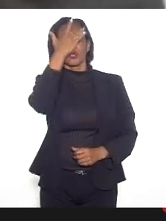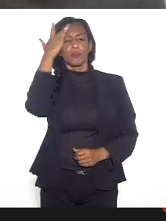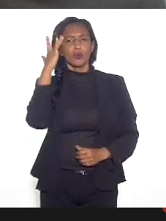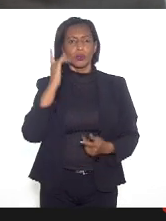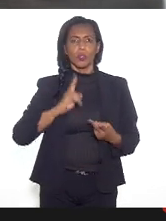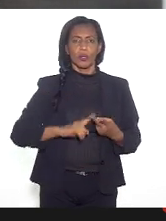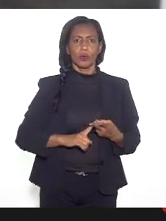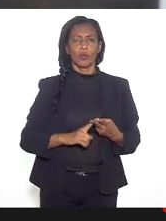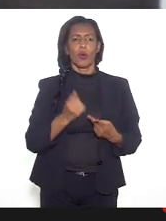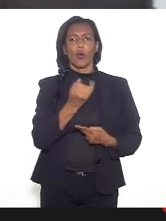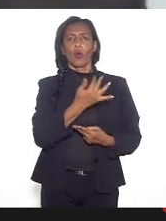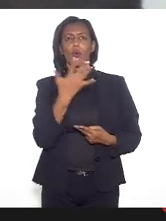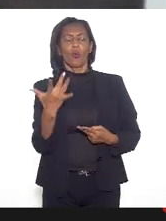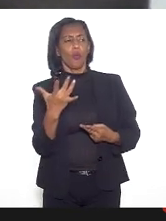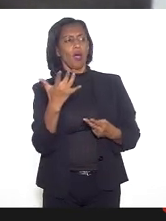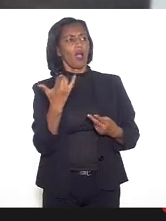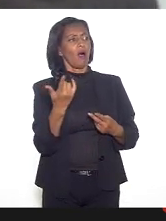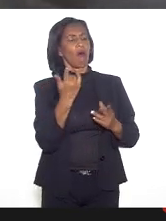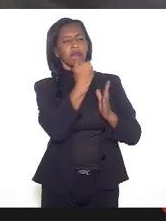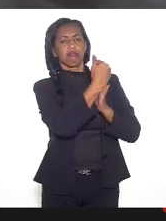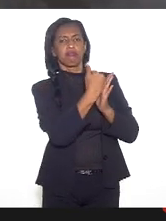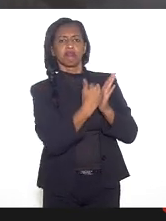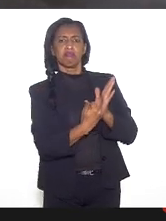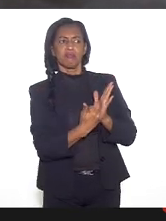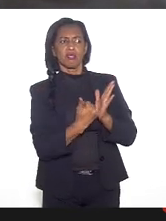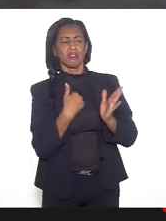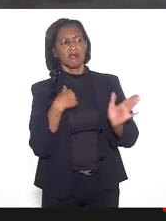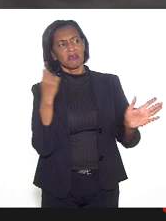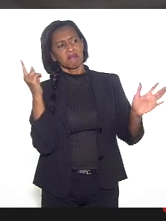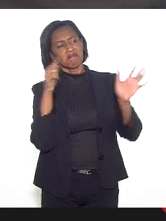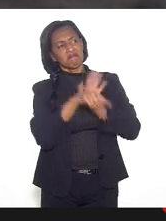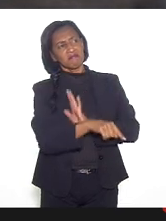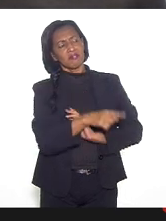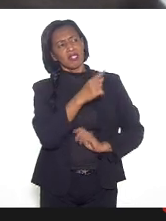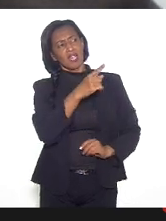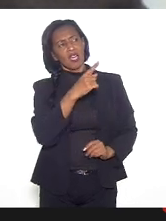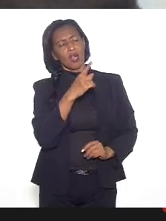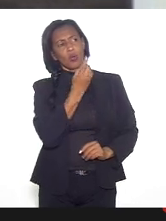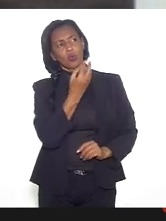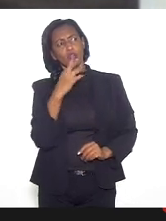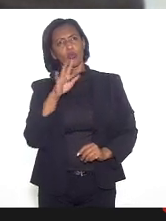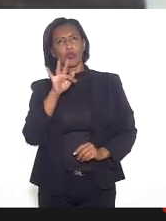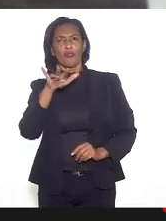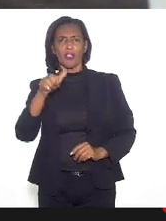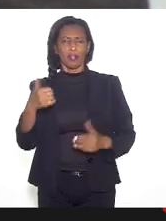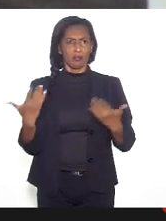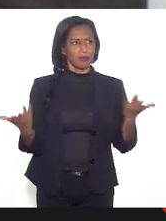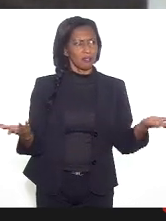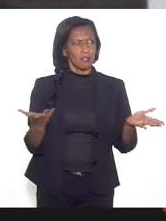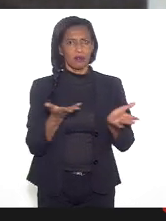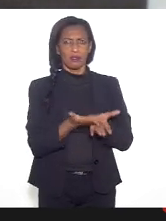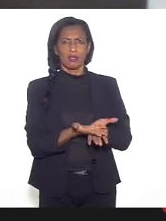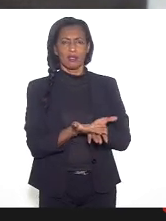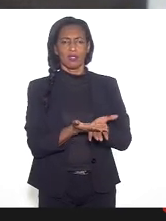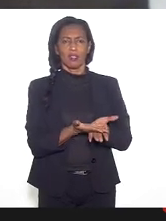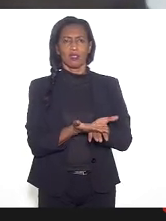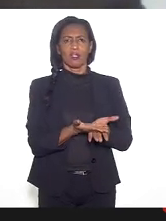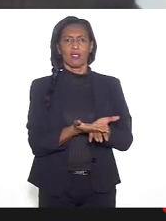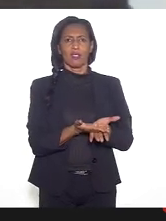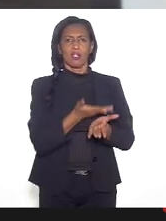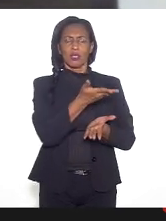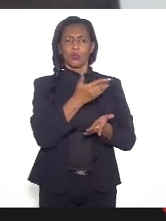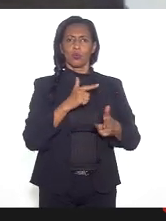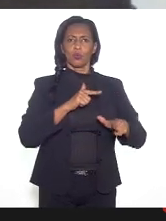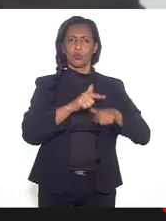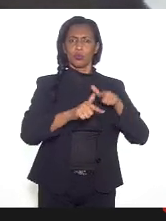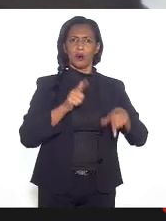pessoas, quais critérios se darão. E aí faço aqui menção às palavras do doutor Fernando, que óbvio que o intuito do